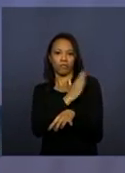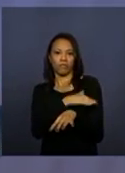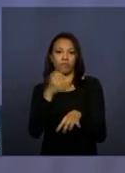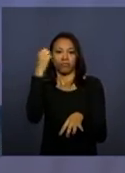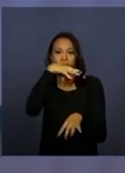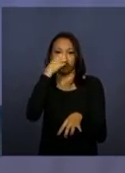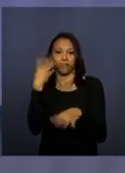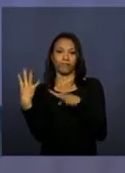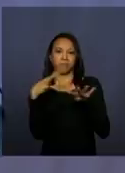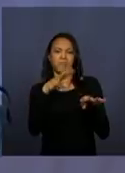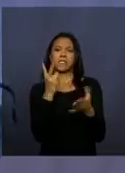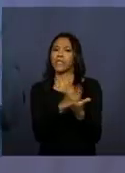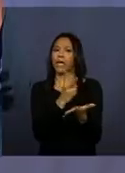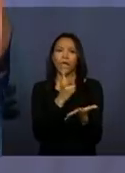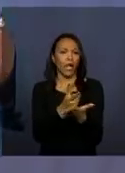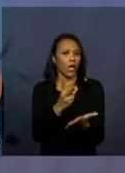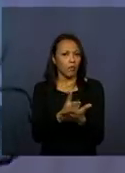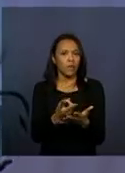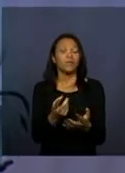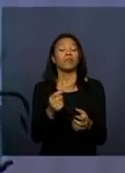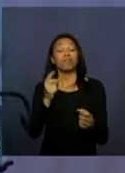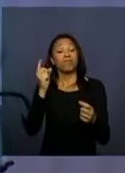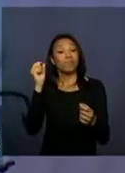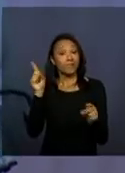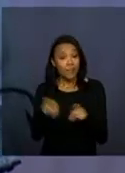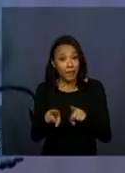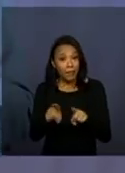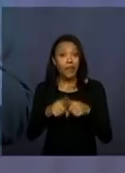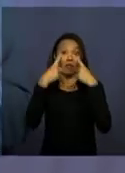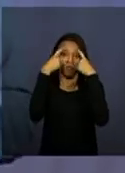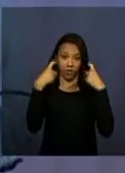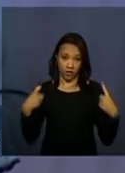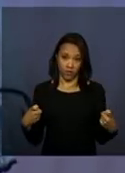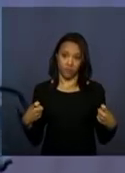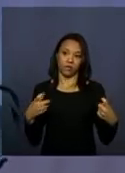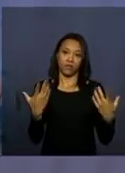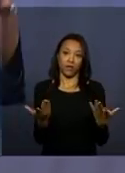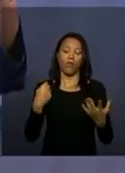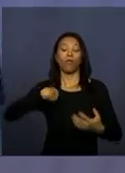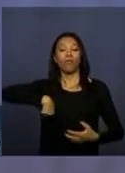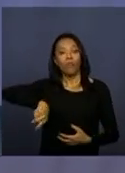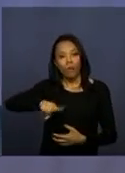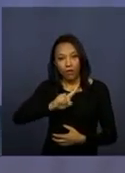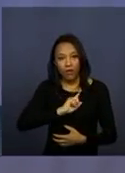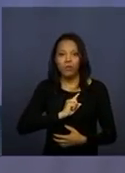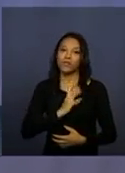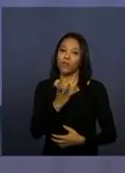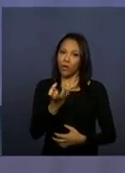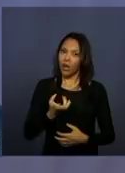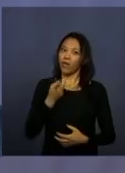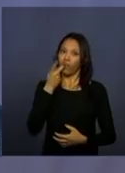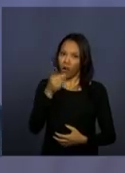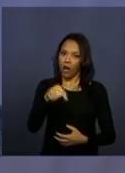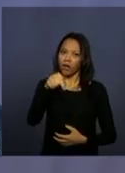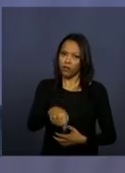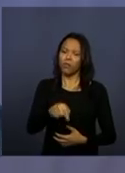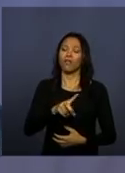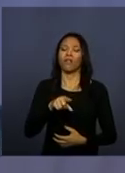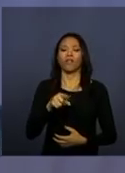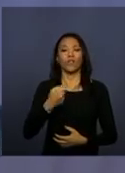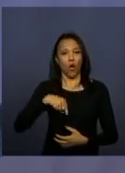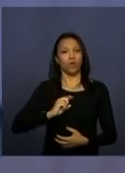intolerância, inclusive à violência. Nós, e eu quero dizer isso aqui,